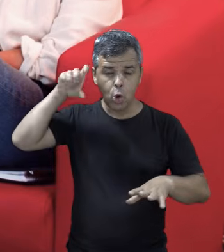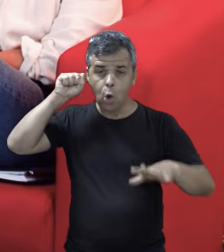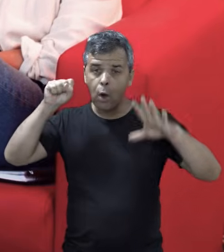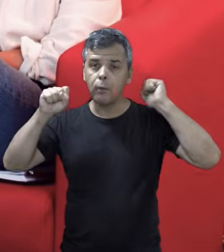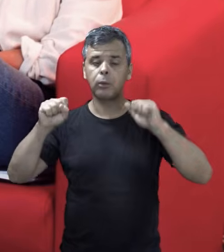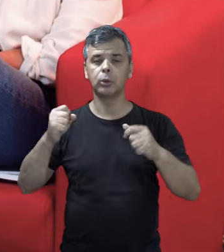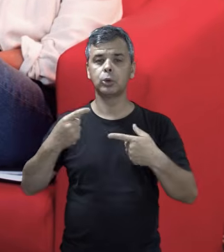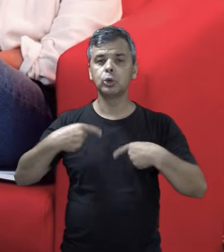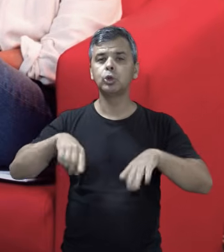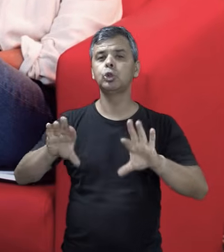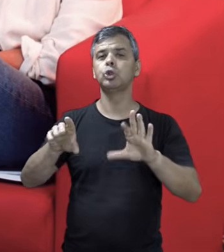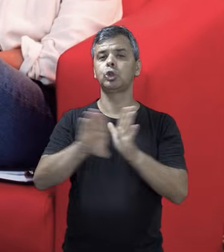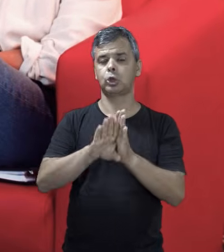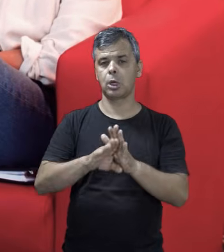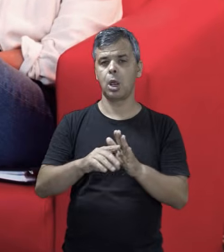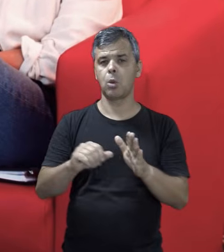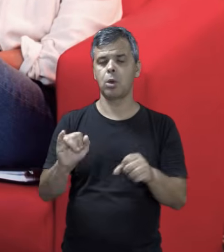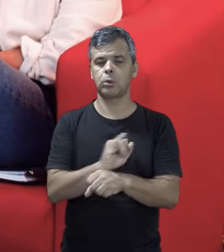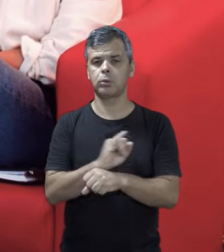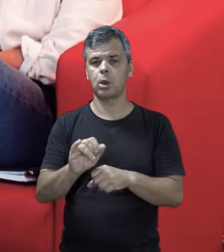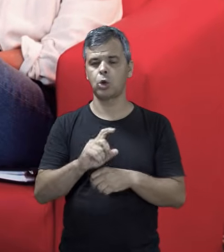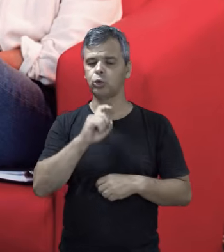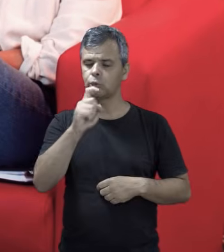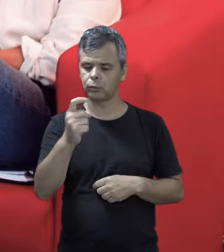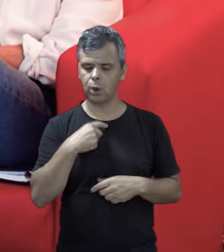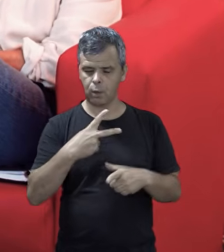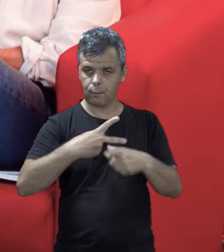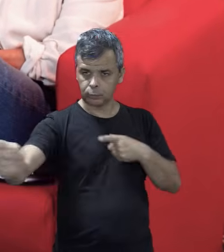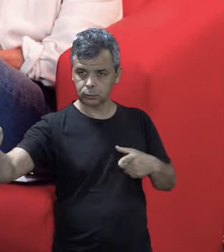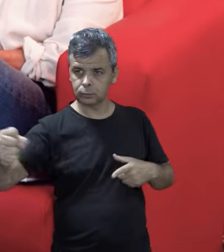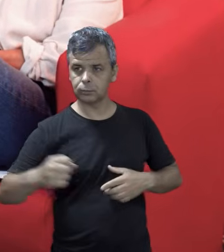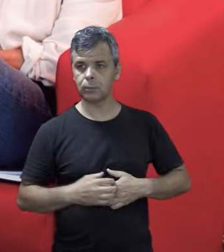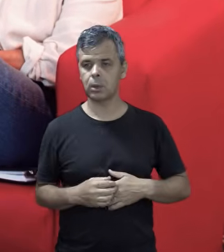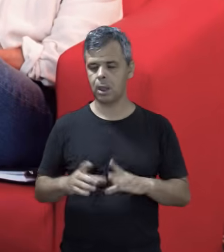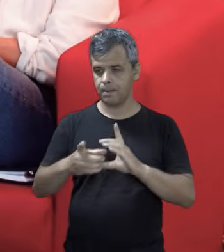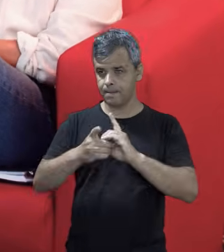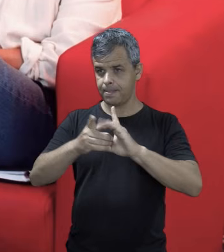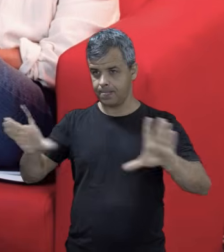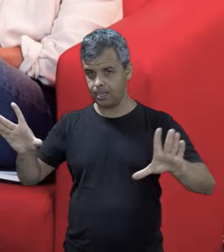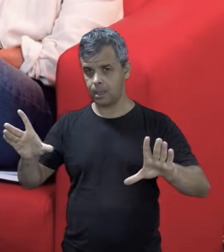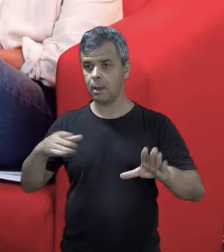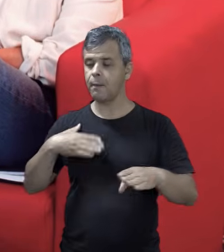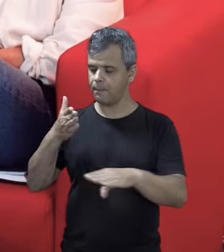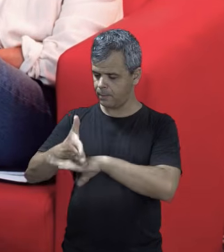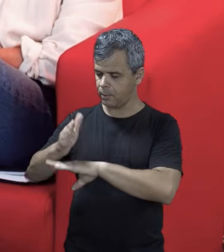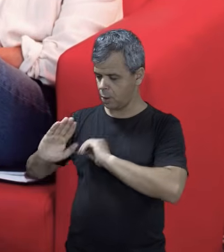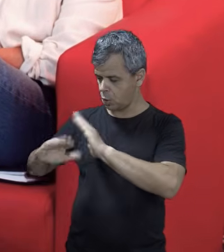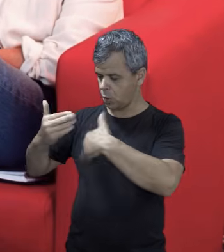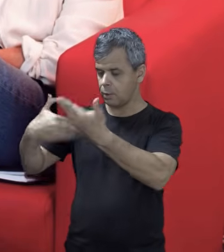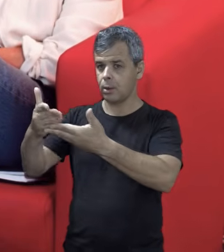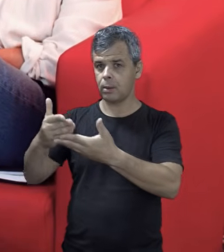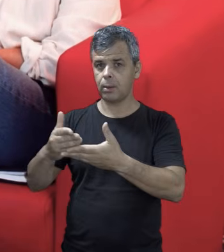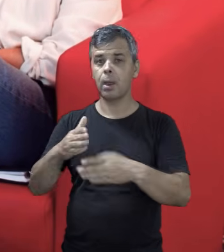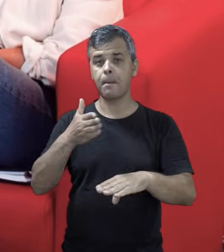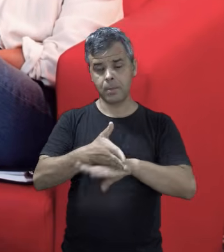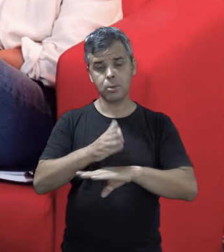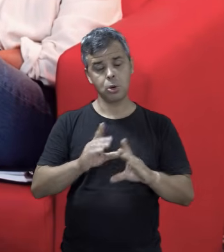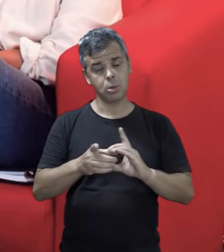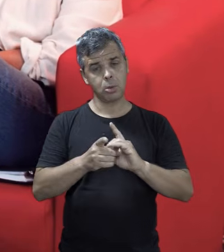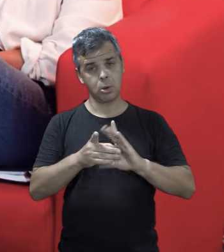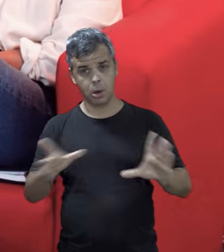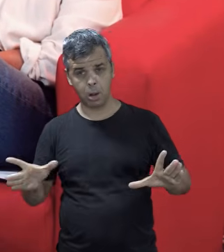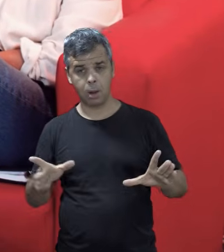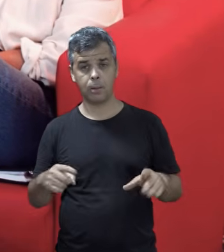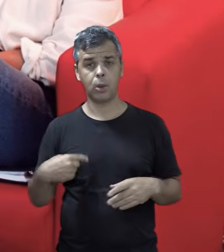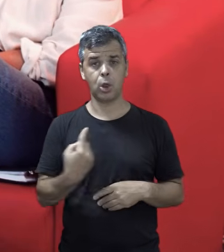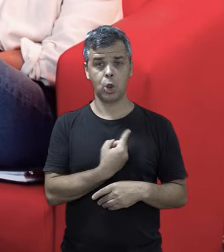chegar numa única estratégia e eu não tenho dúvida que será vitoriosa. É da democracia, né? Faz parte do processo democrático. Faz parte do processo